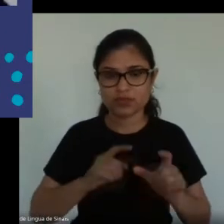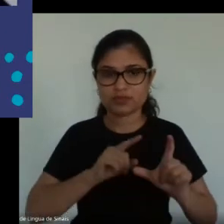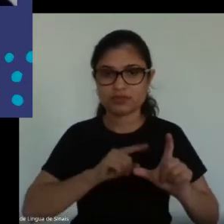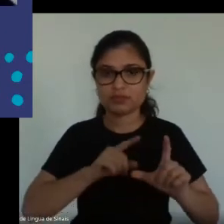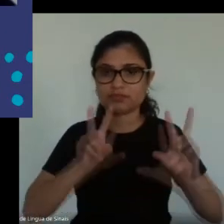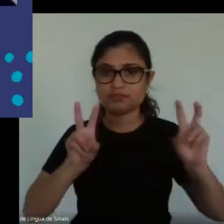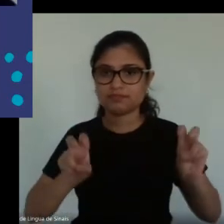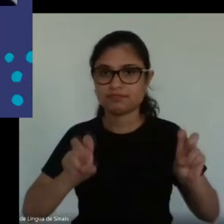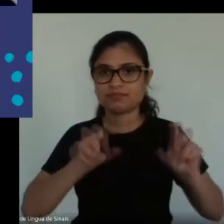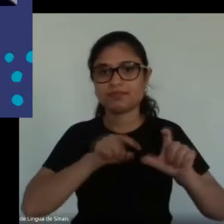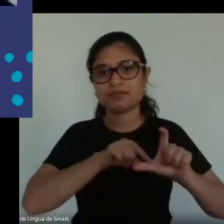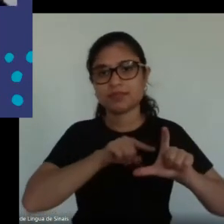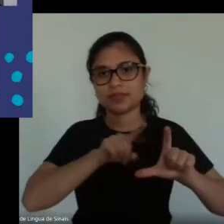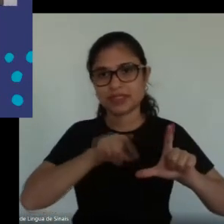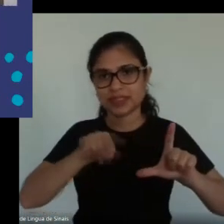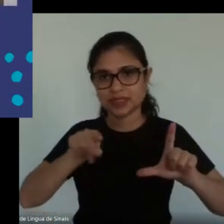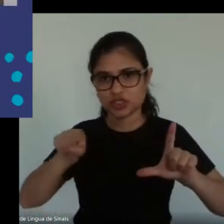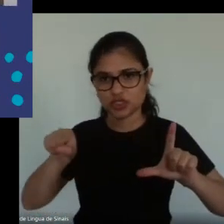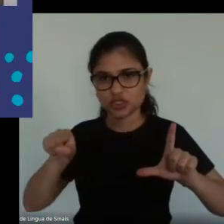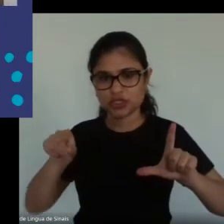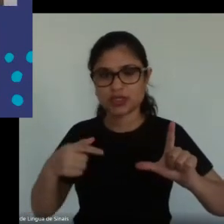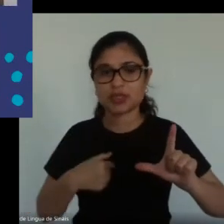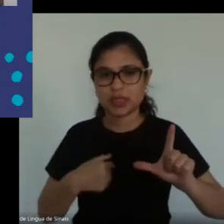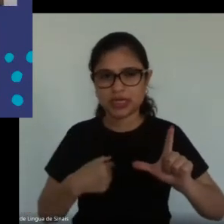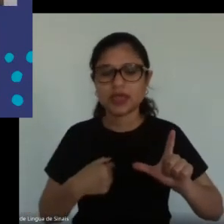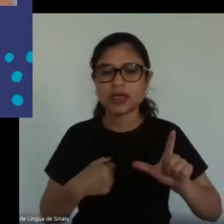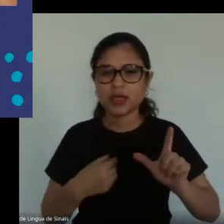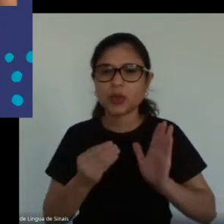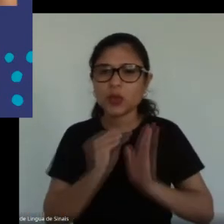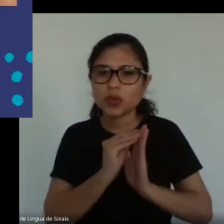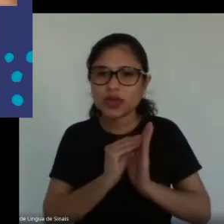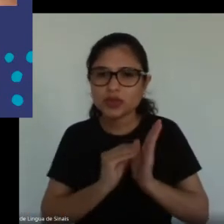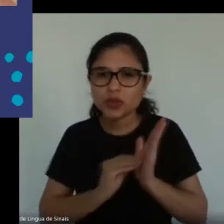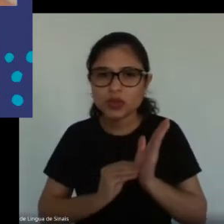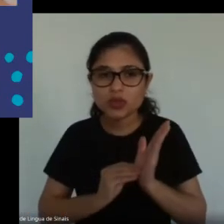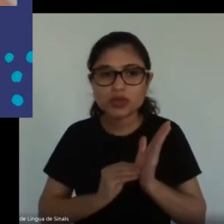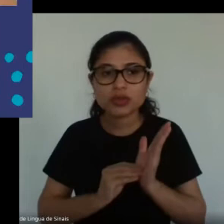estatística. Eu marquei alguns números,